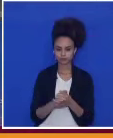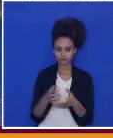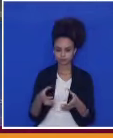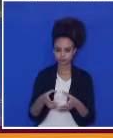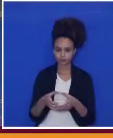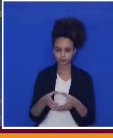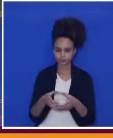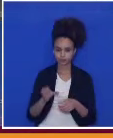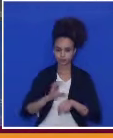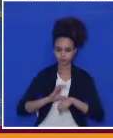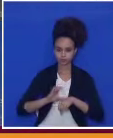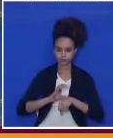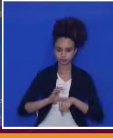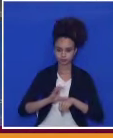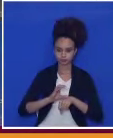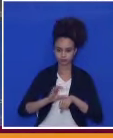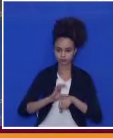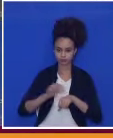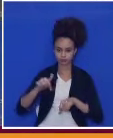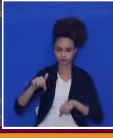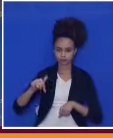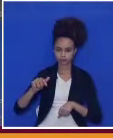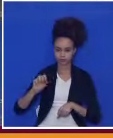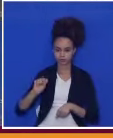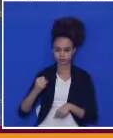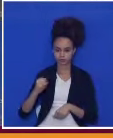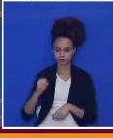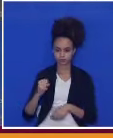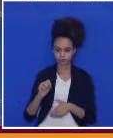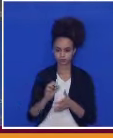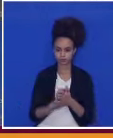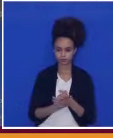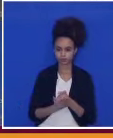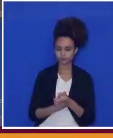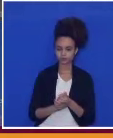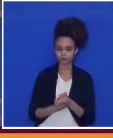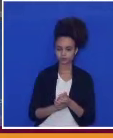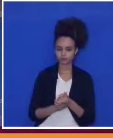número 78. Cinza, 78.